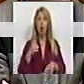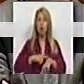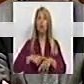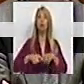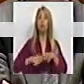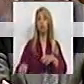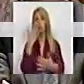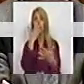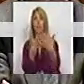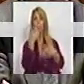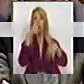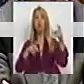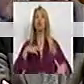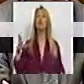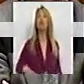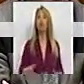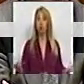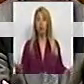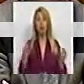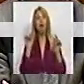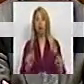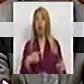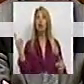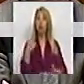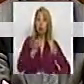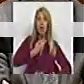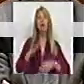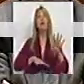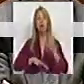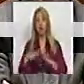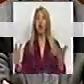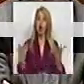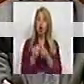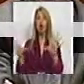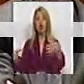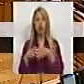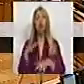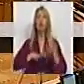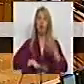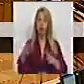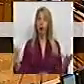perante os portugueses. E é isso que temos de fazer e é isso que iremos continuar a fazer em conjunto. Muito obrigado, Sra. Deputada.